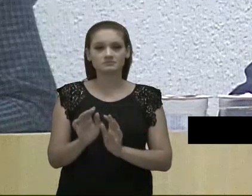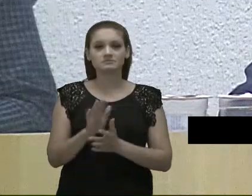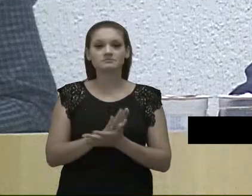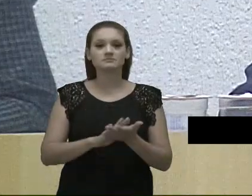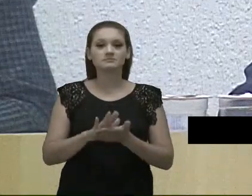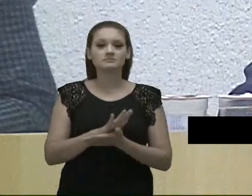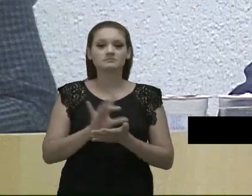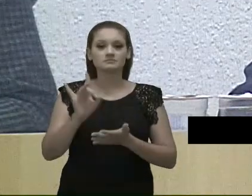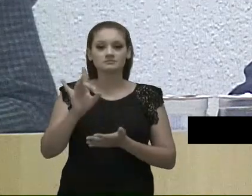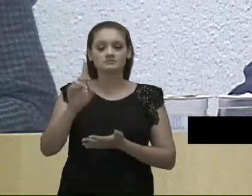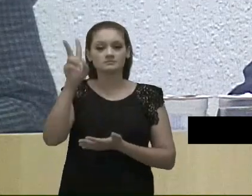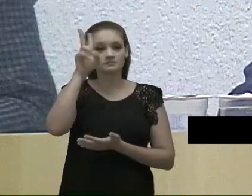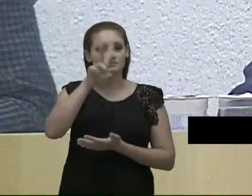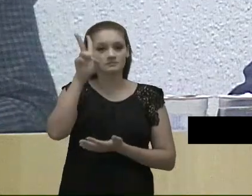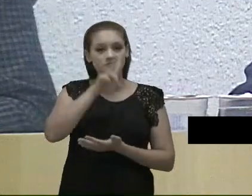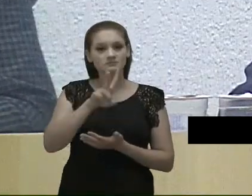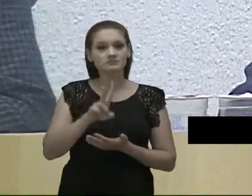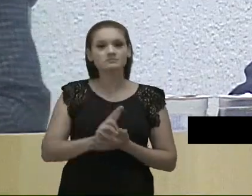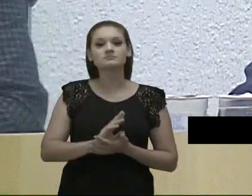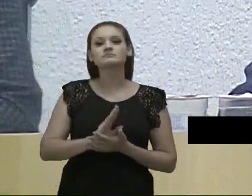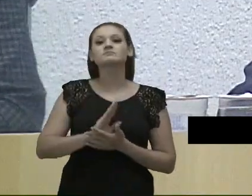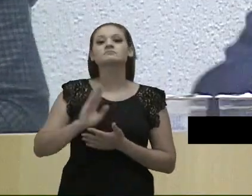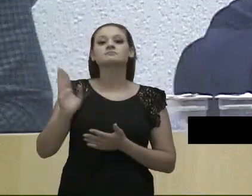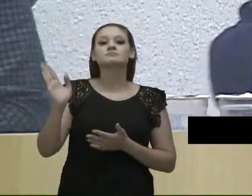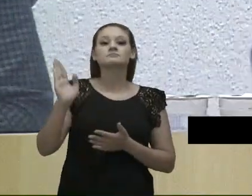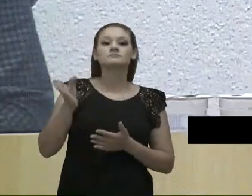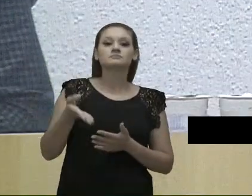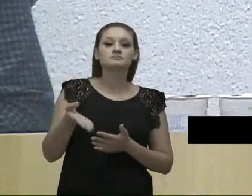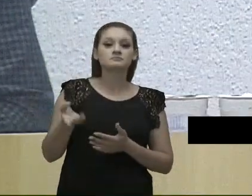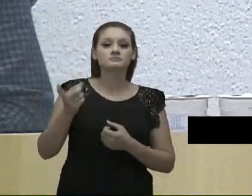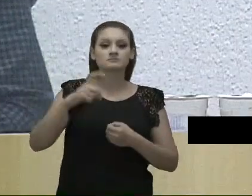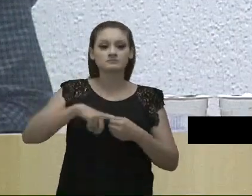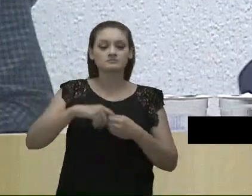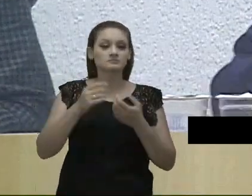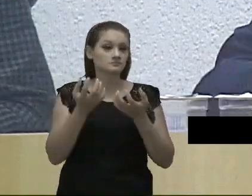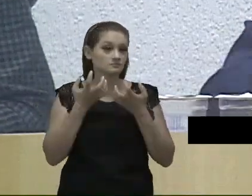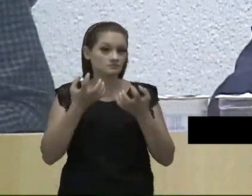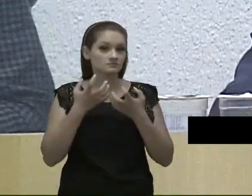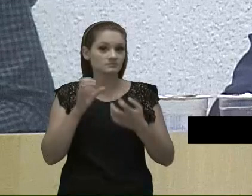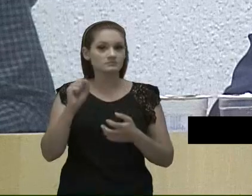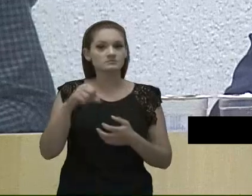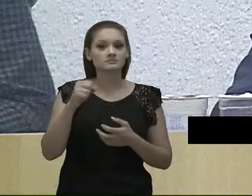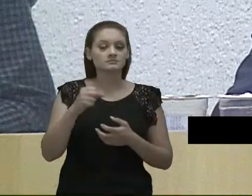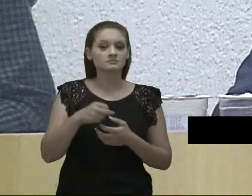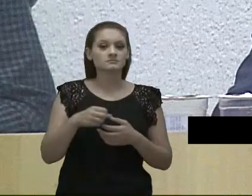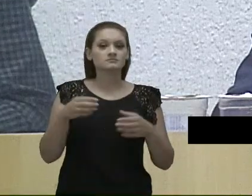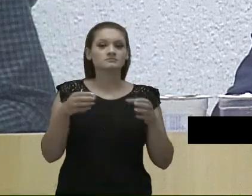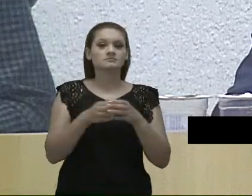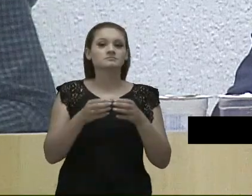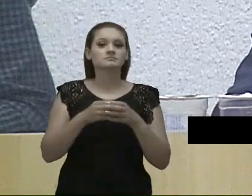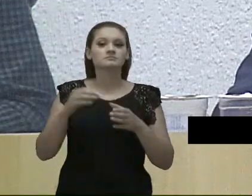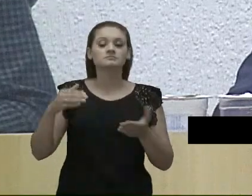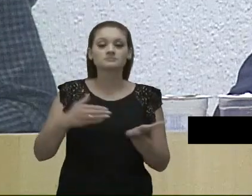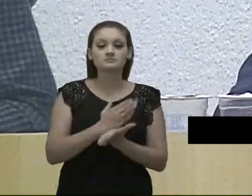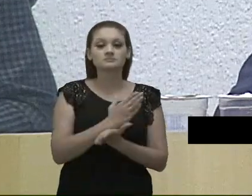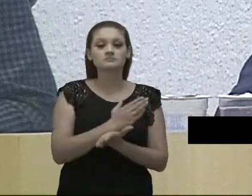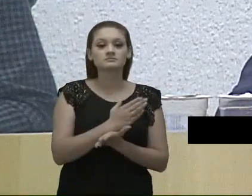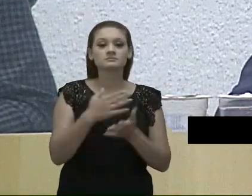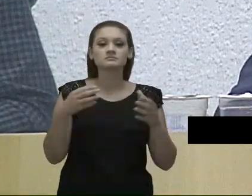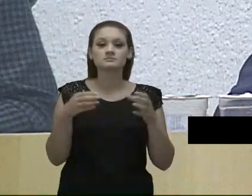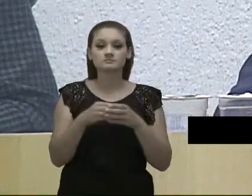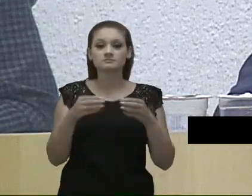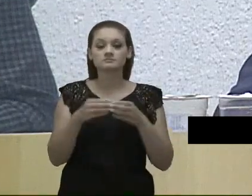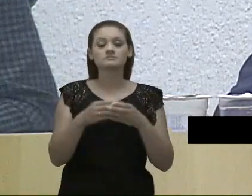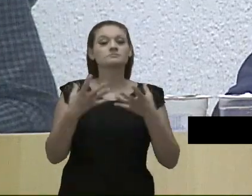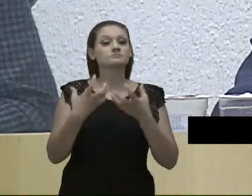bom, só lembrando a senhora que a senhora será chamada novamente na CPI, não porque eu quero, e sim porque a comissão aprovou, a comissão